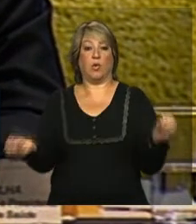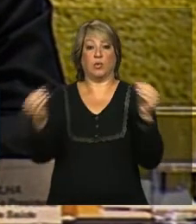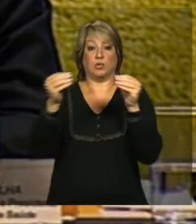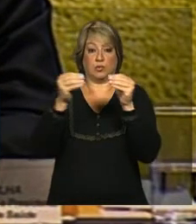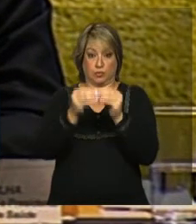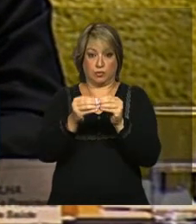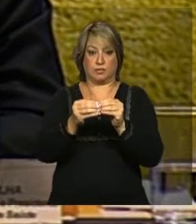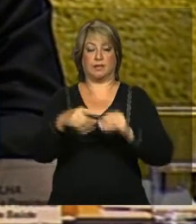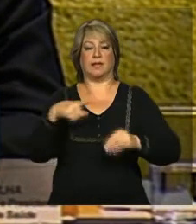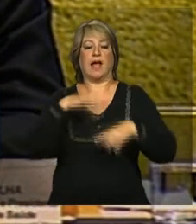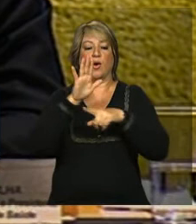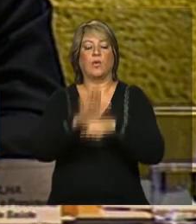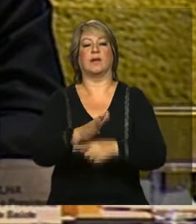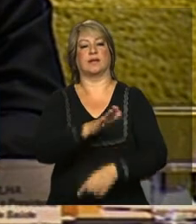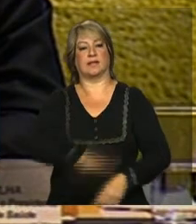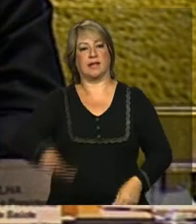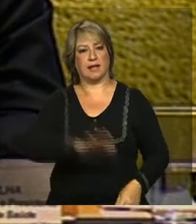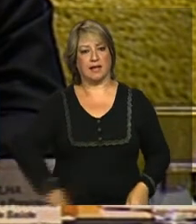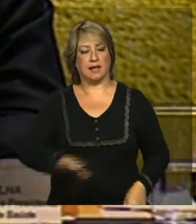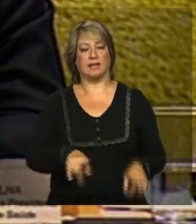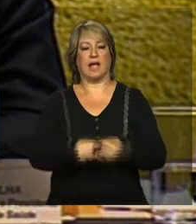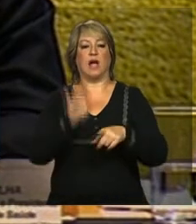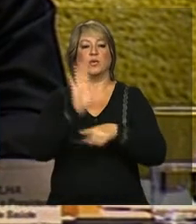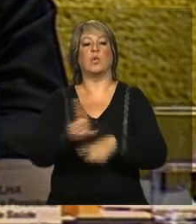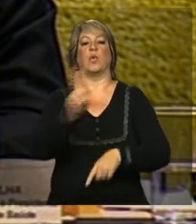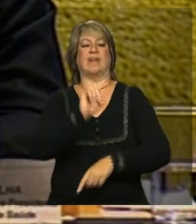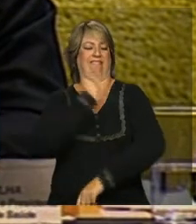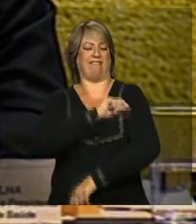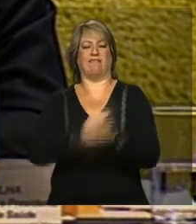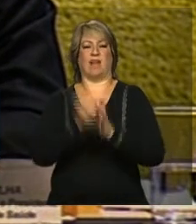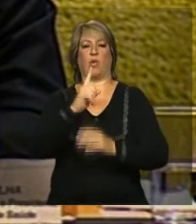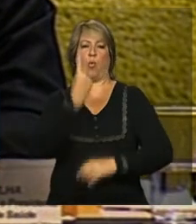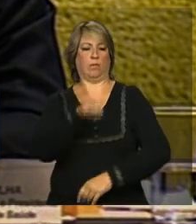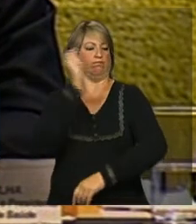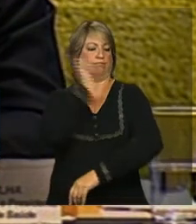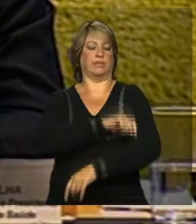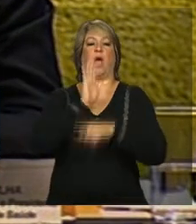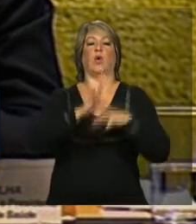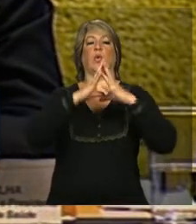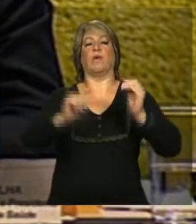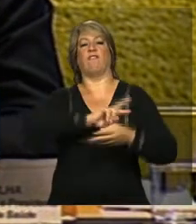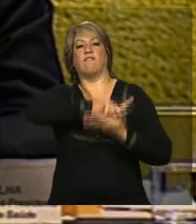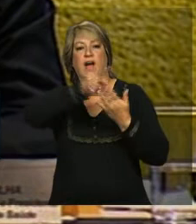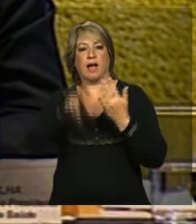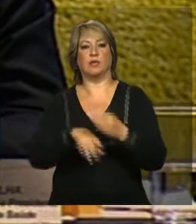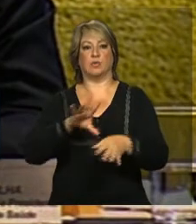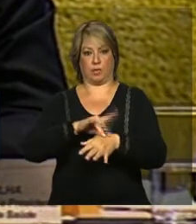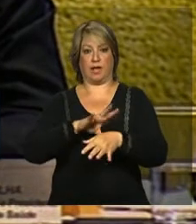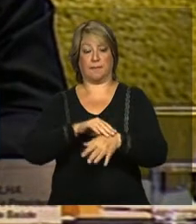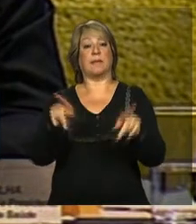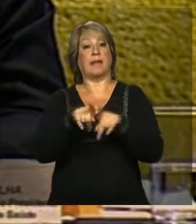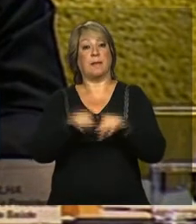mantém a proteção das nossas crianças e facilita o uso para as nossas crianças e a terceira novidade é a expansão